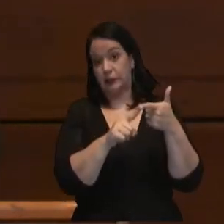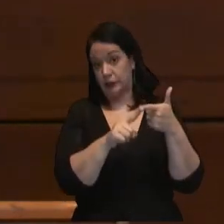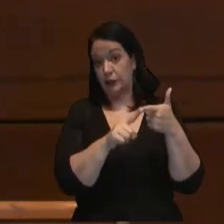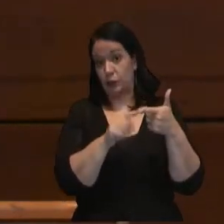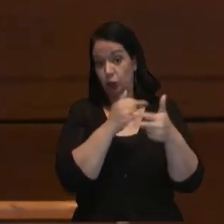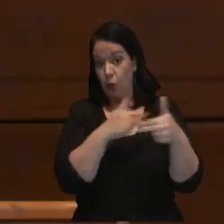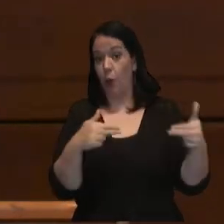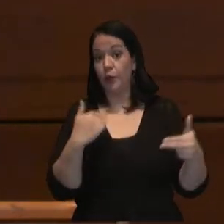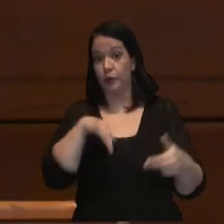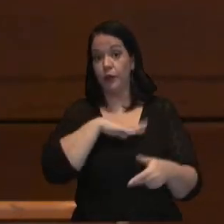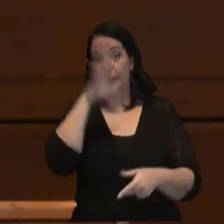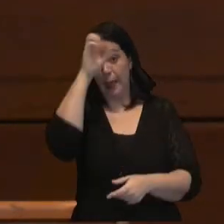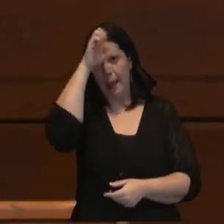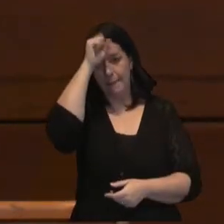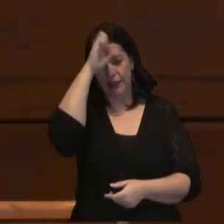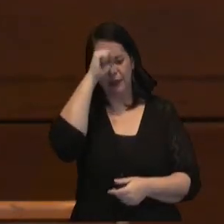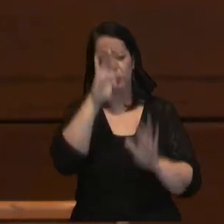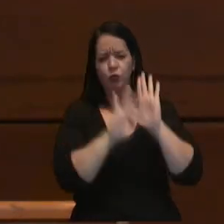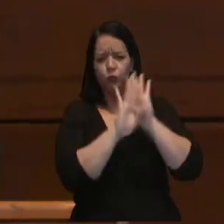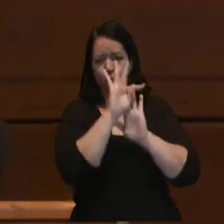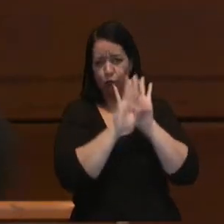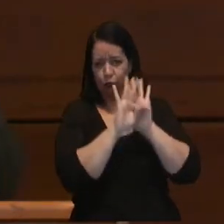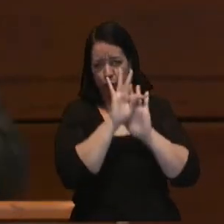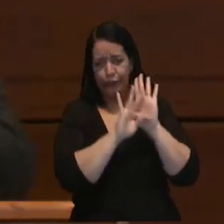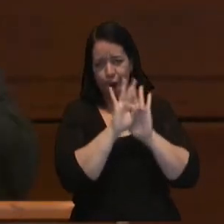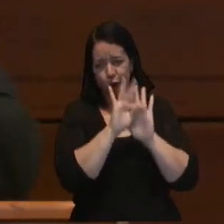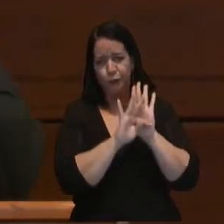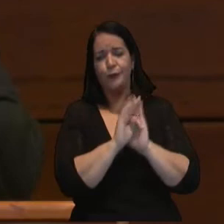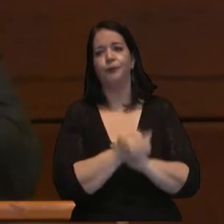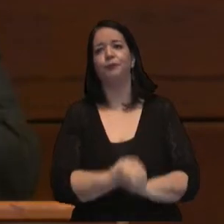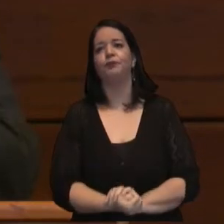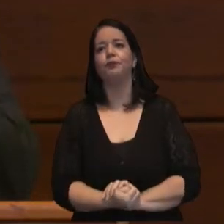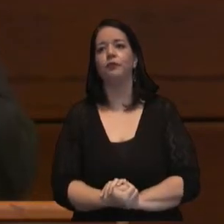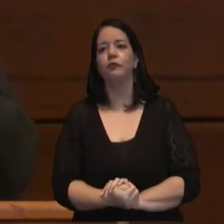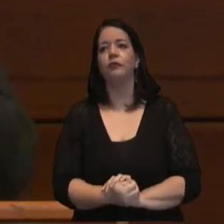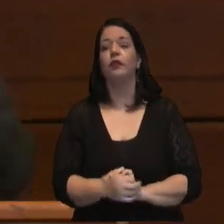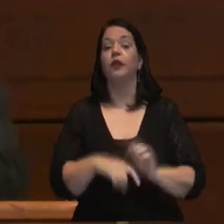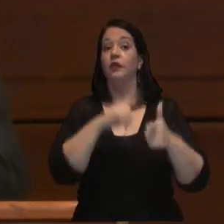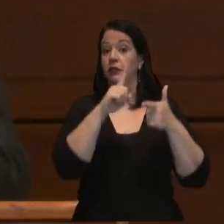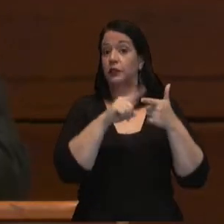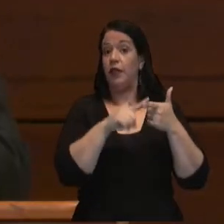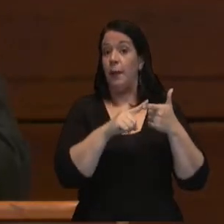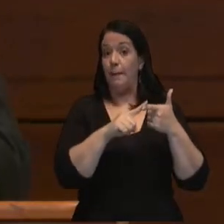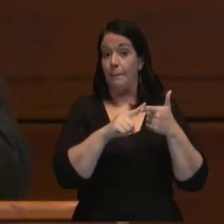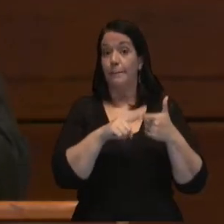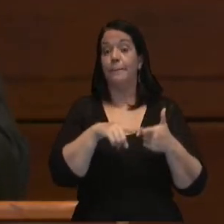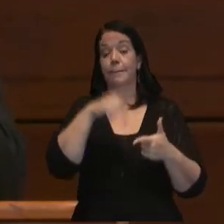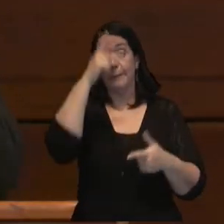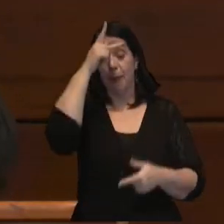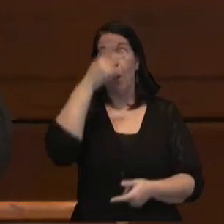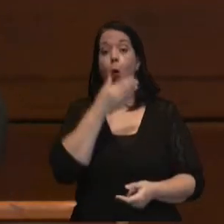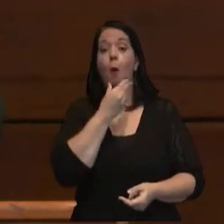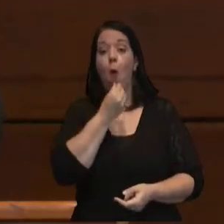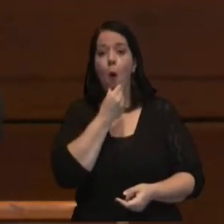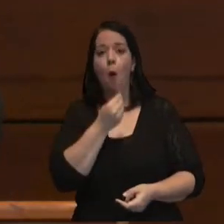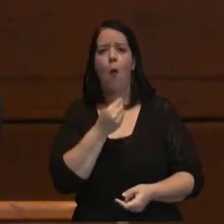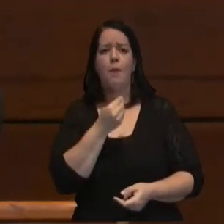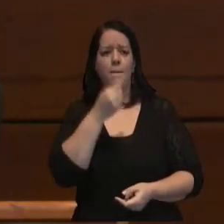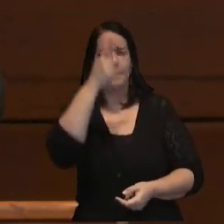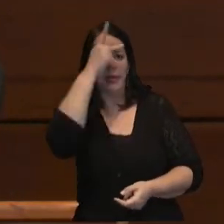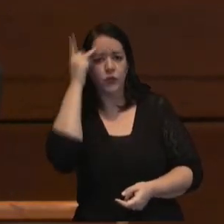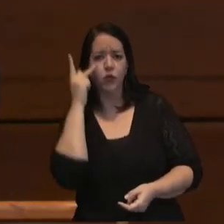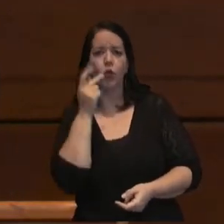podemos aprender com este texto que, em segundo lugar, homens e pessoas do bem têm uma